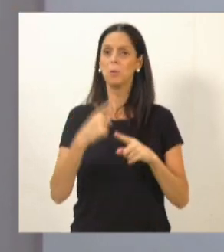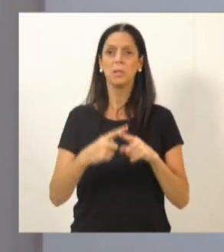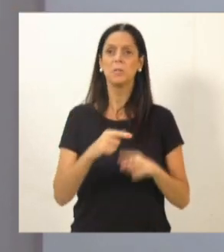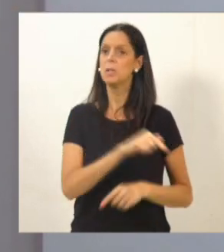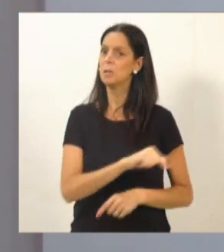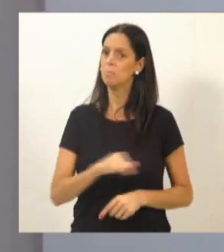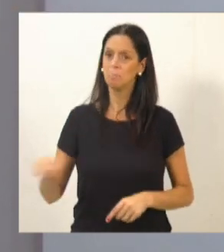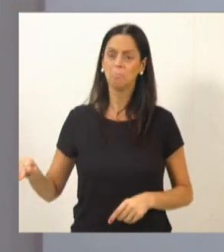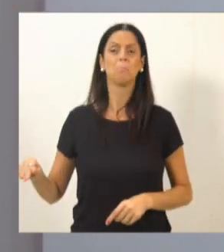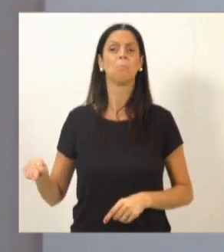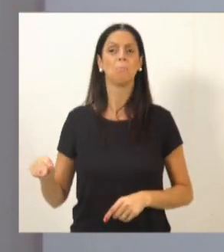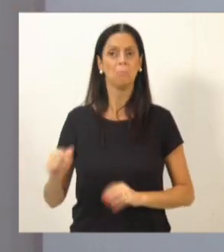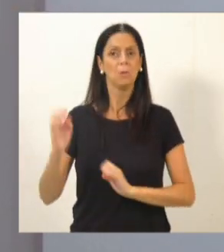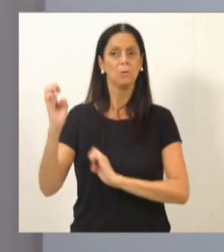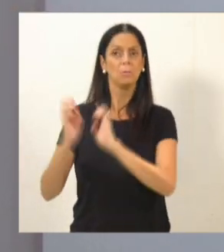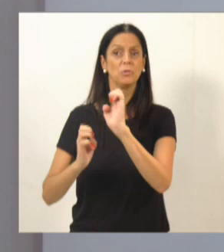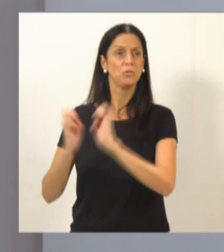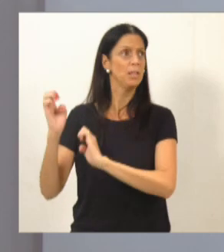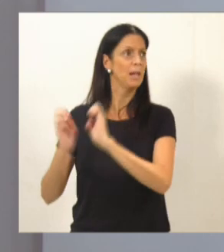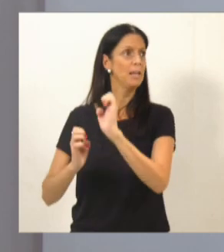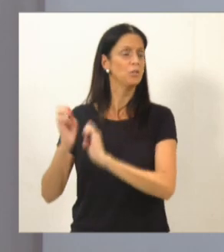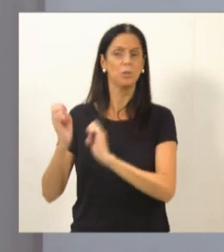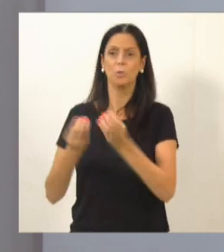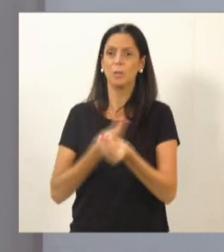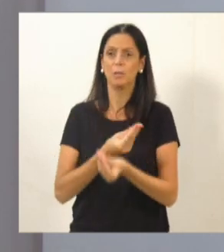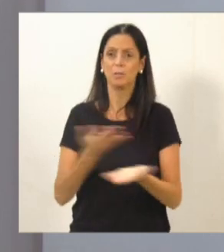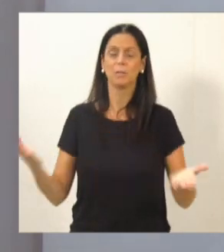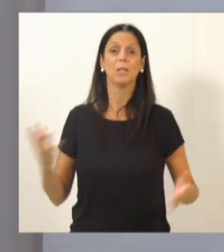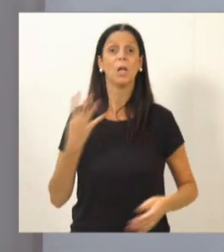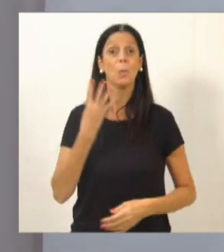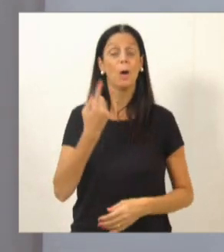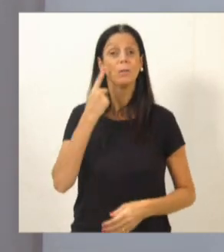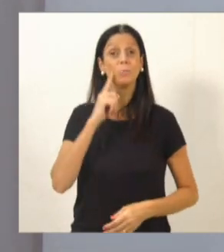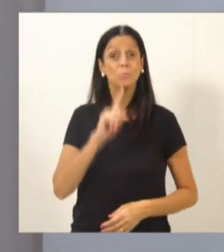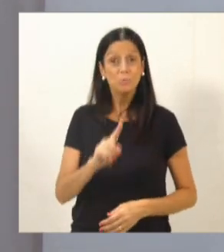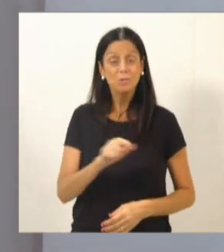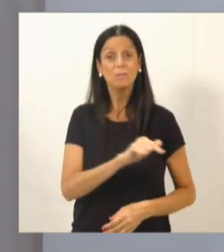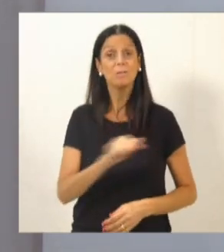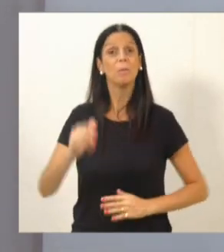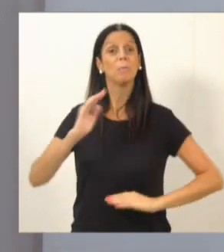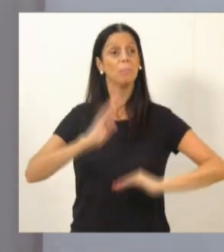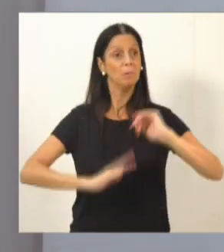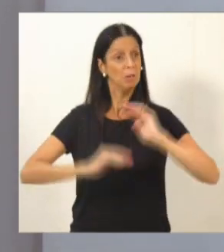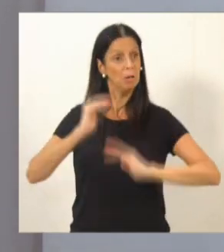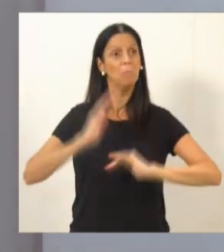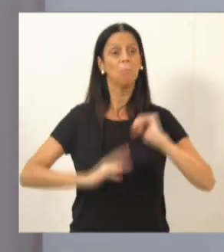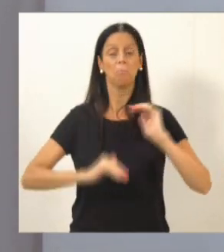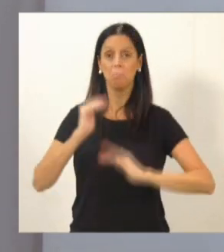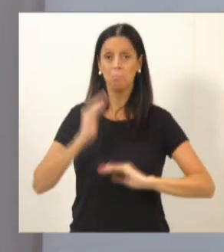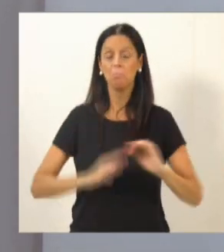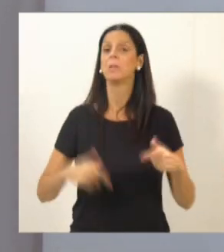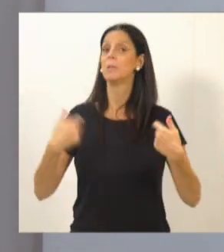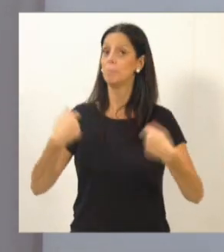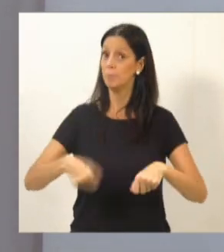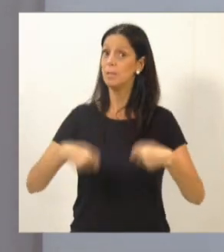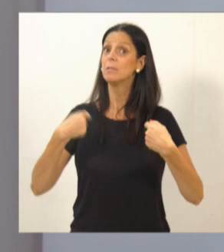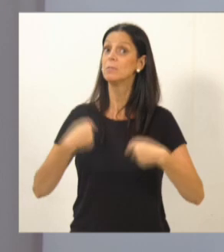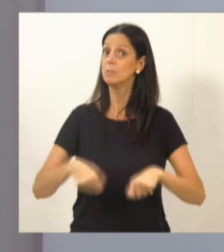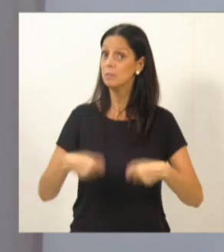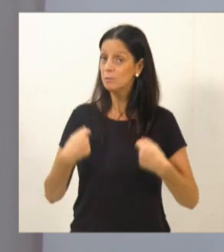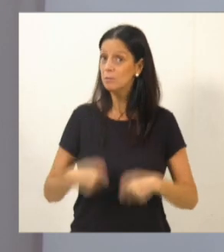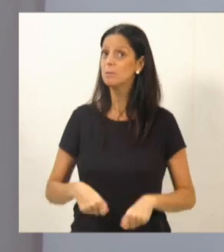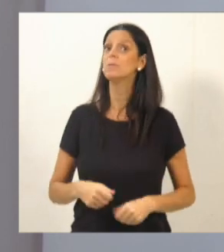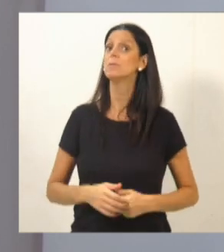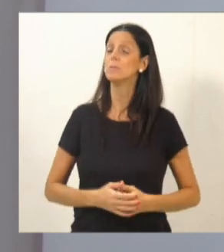empresa oferece a formação prática 4 dias por semana. Então, temos necessidades, temos